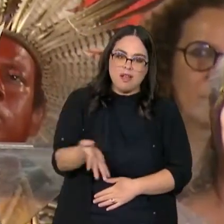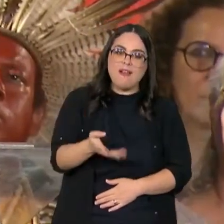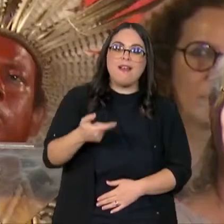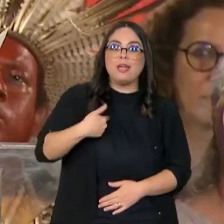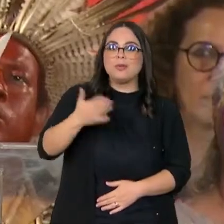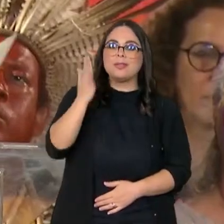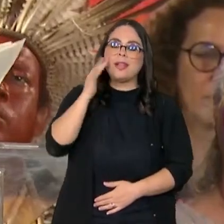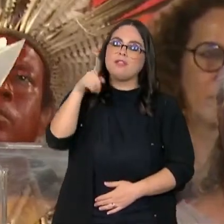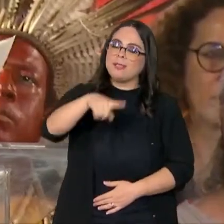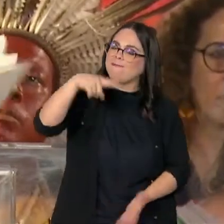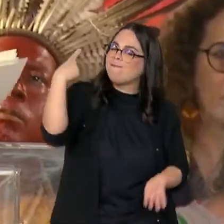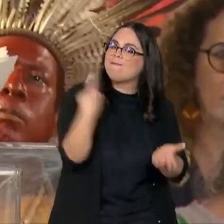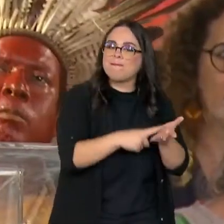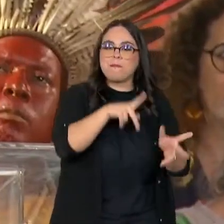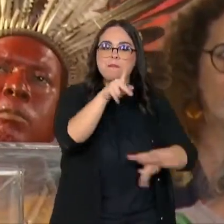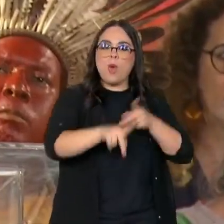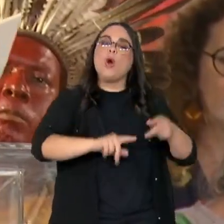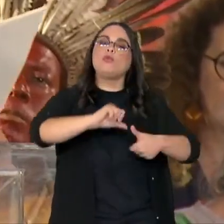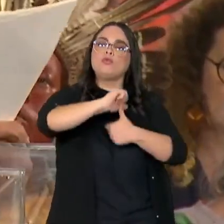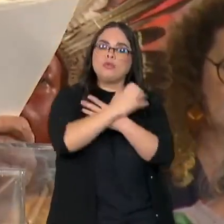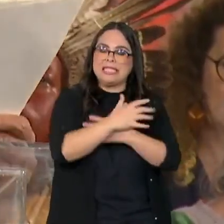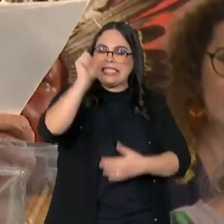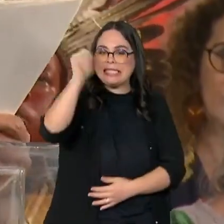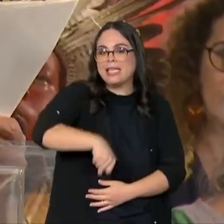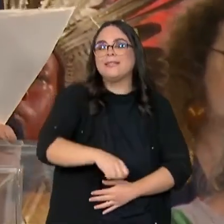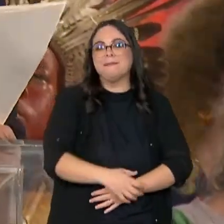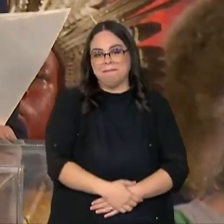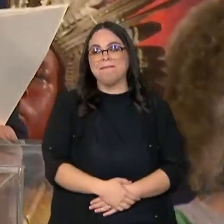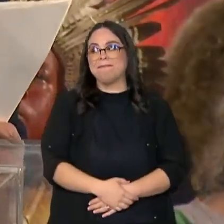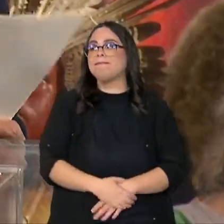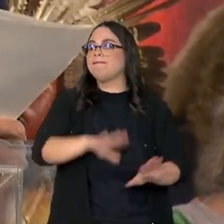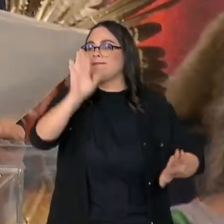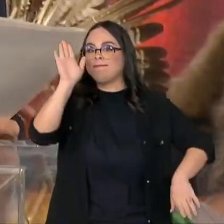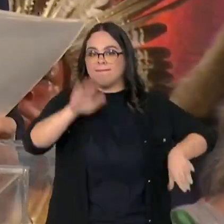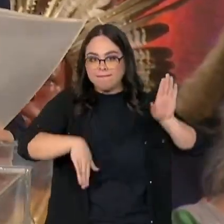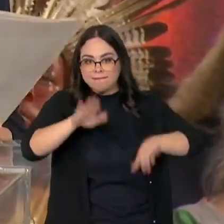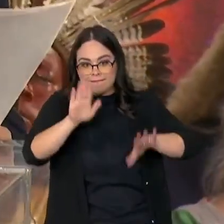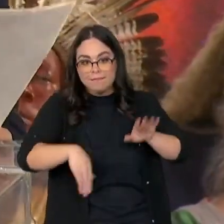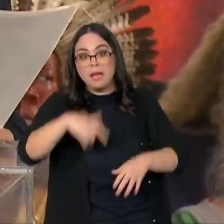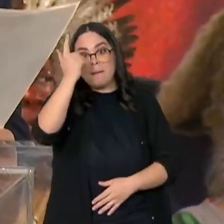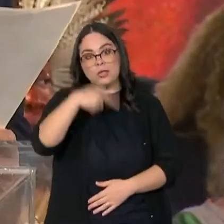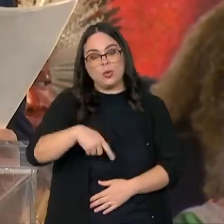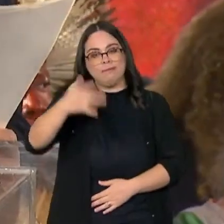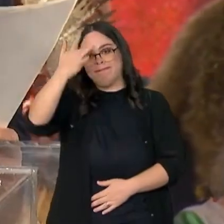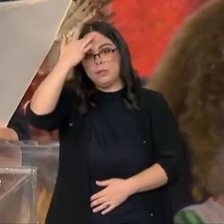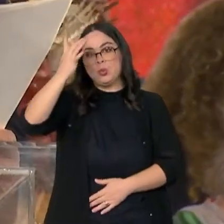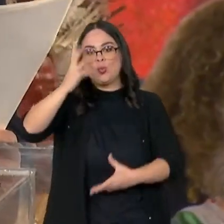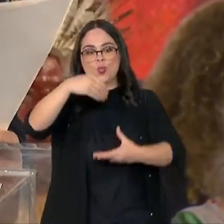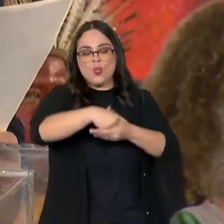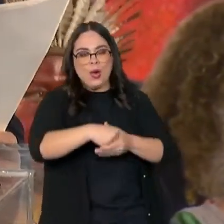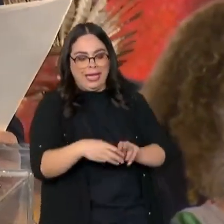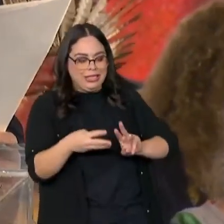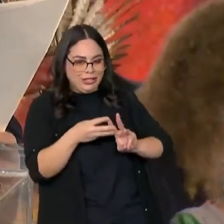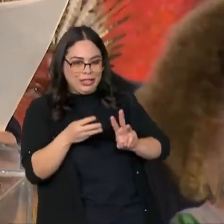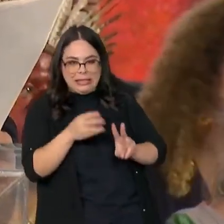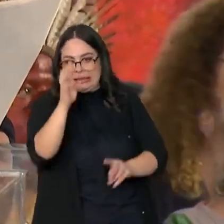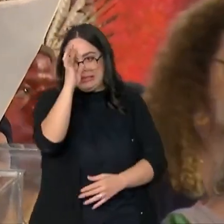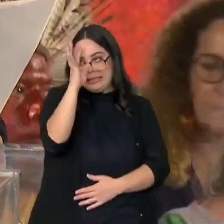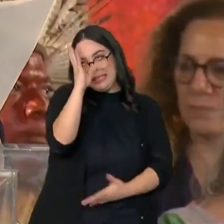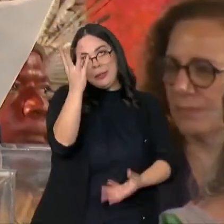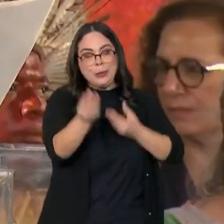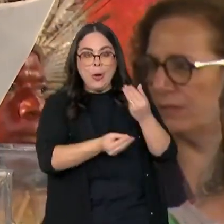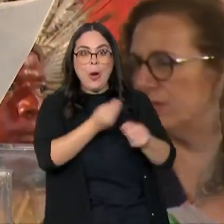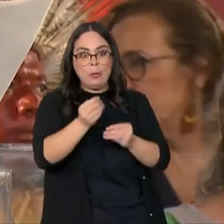sei do teu compromisso com esse povo. Talvez, para os não indígenas, seja difícil imaginar